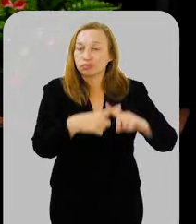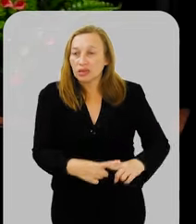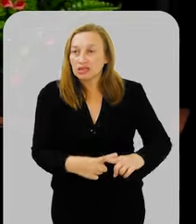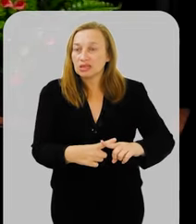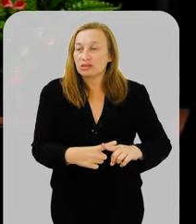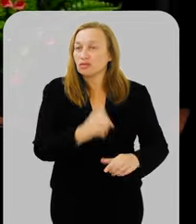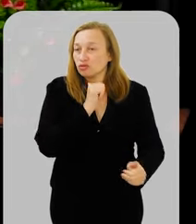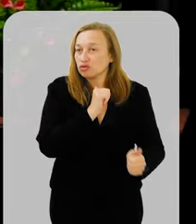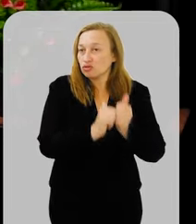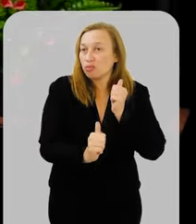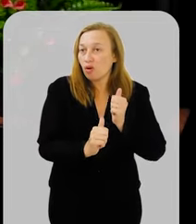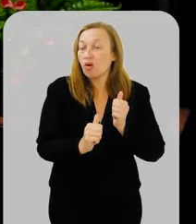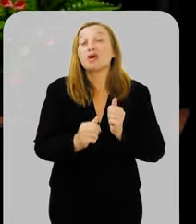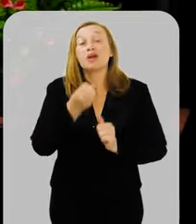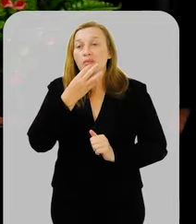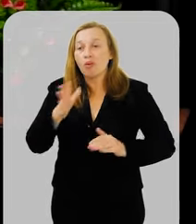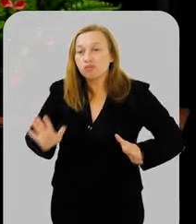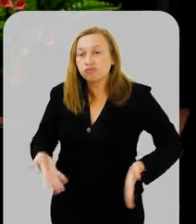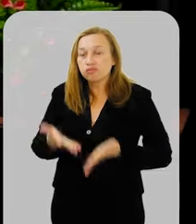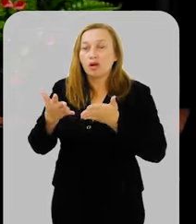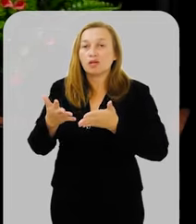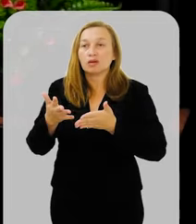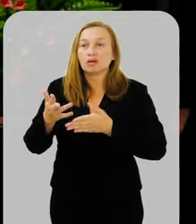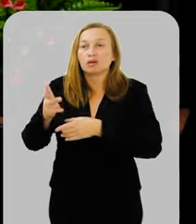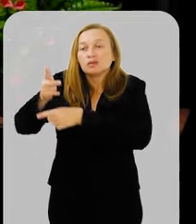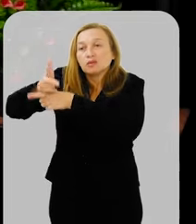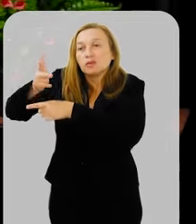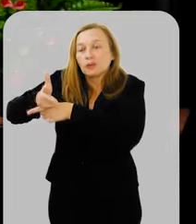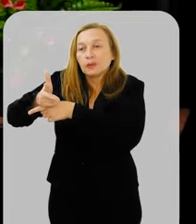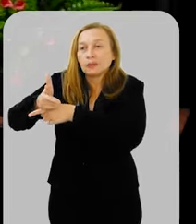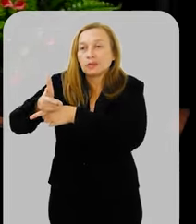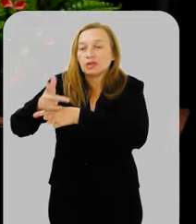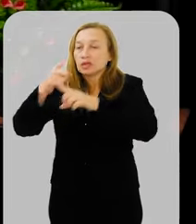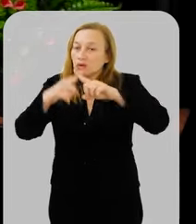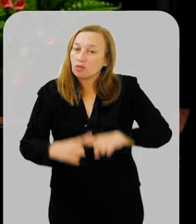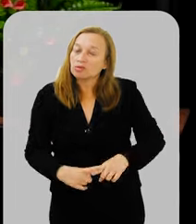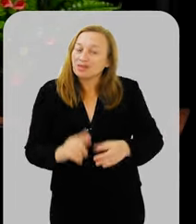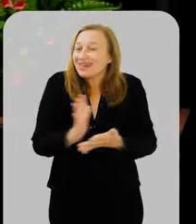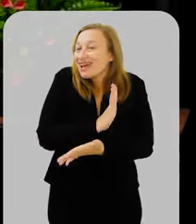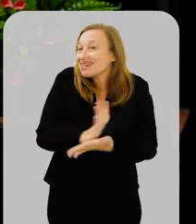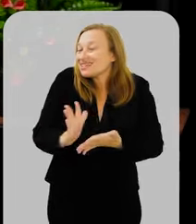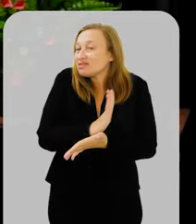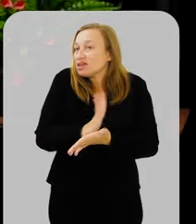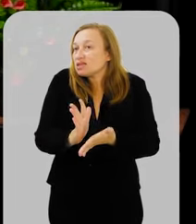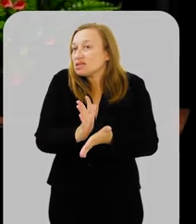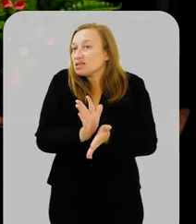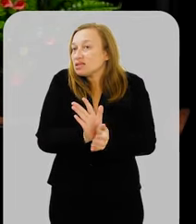bom de audiência, e serve para alavancar ainda mais, né, dar visibilidade para essa competição que